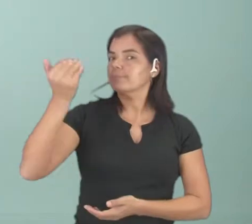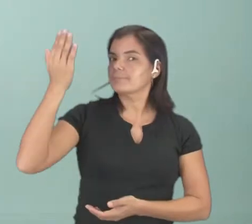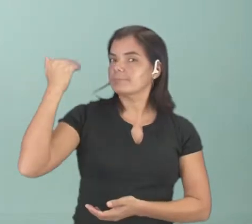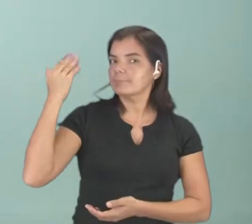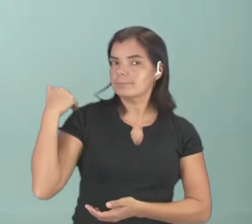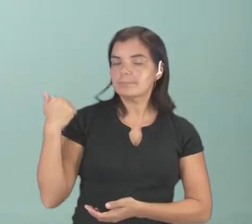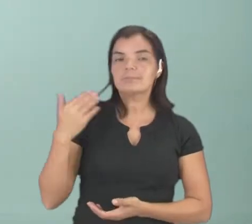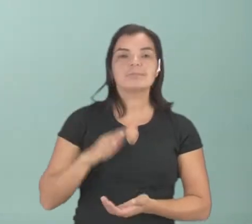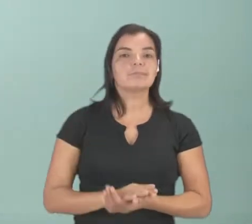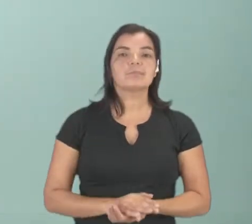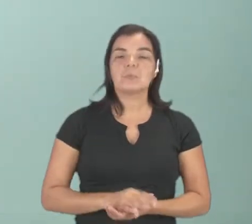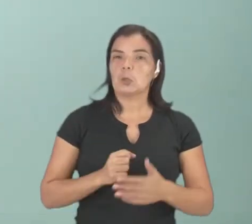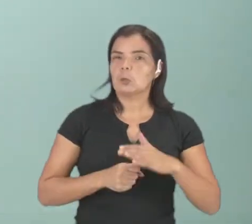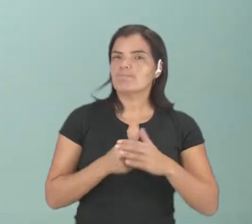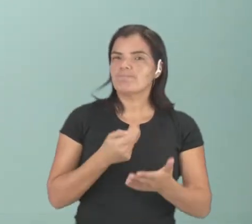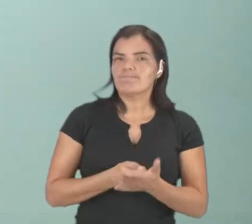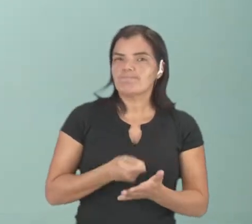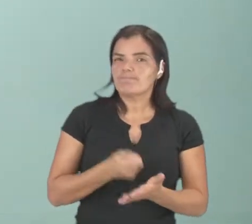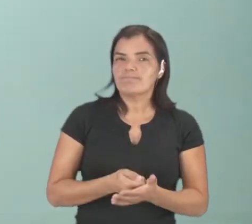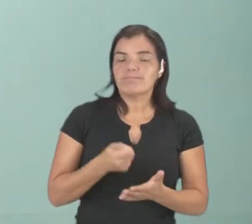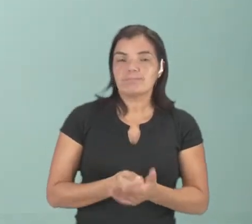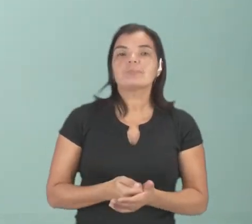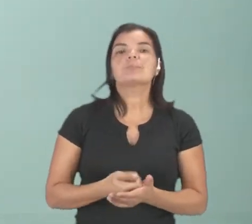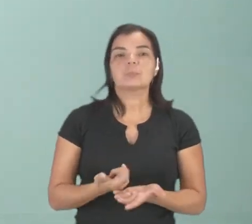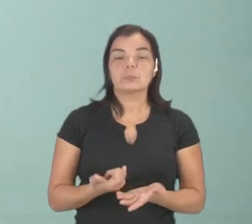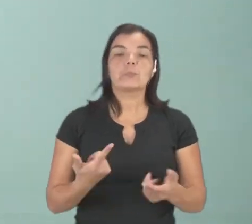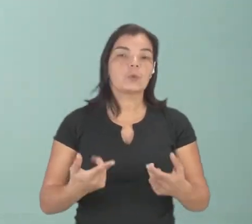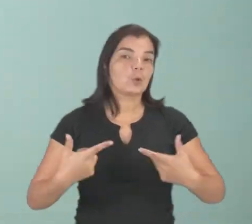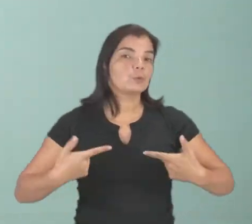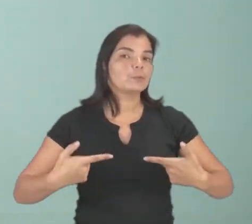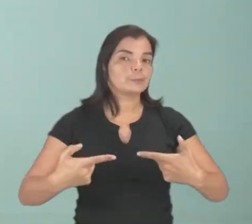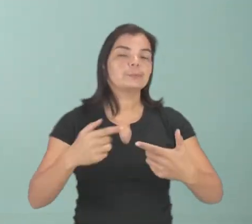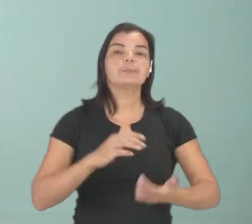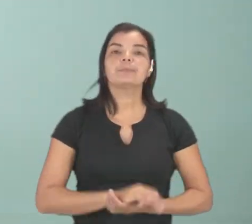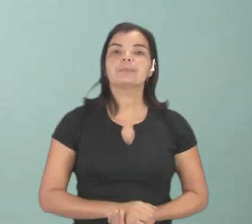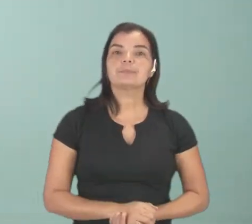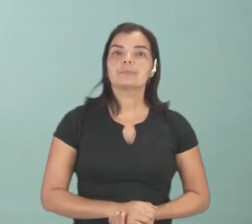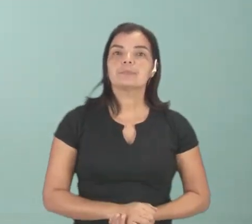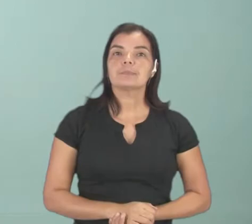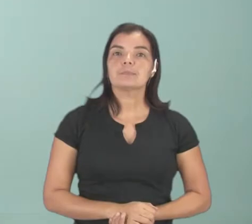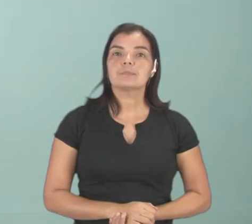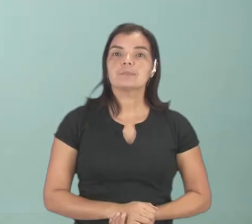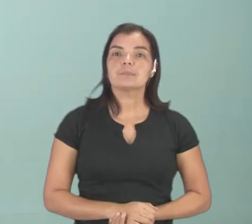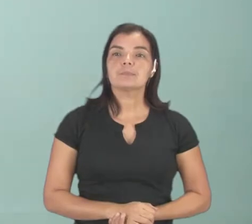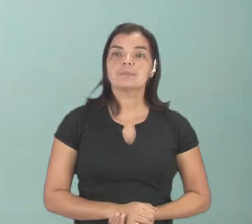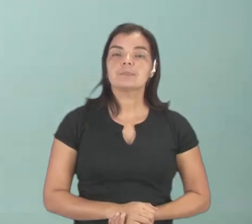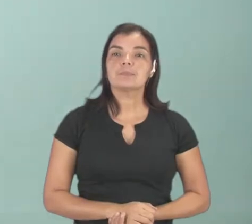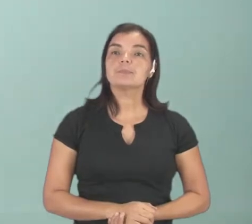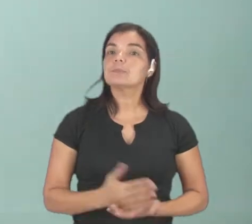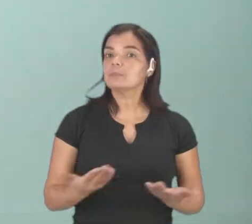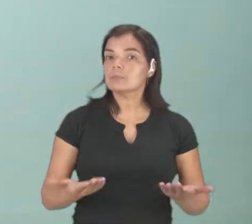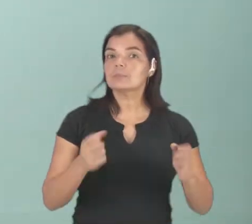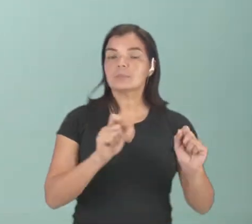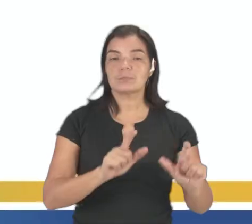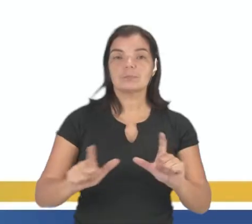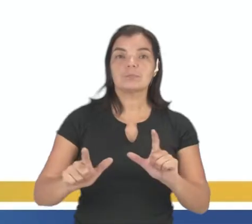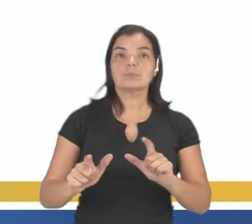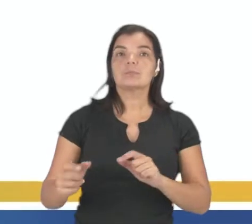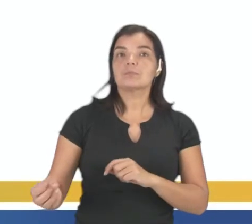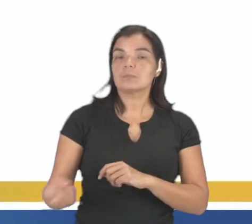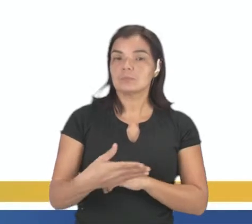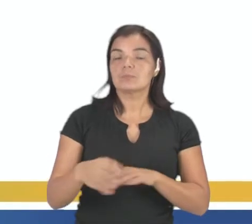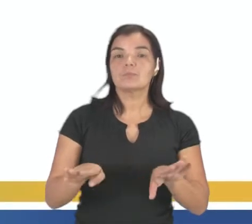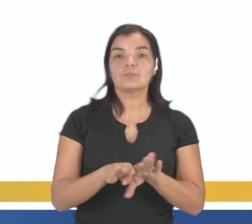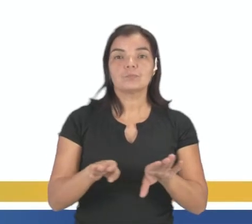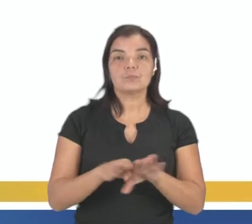dele eles geralmente oprimiam, né, aqueles que foram vencidos numa guerra. Então, aí na modernidade,